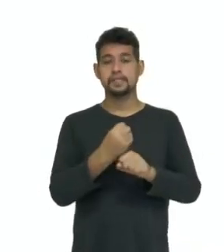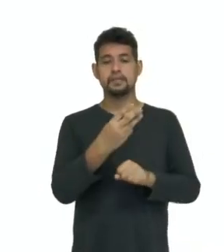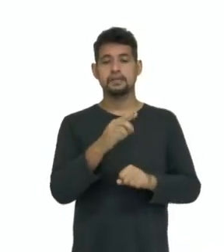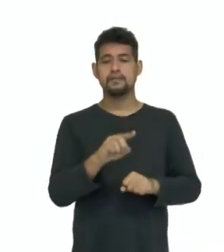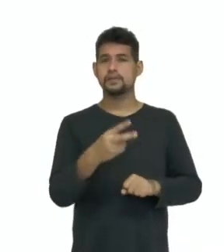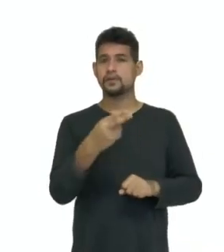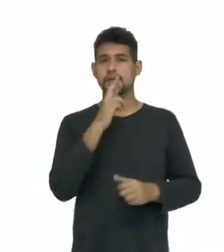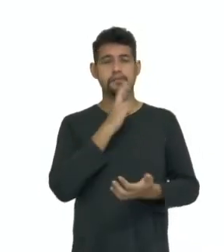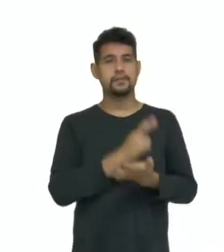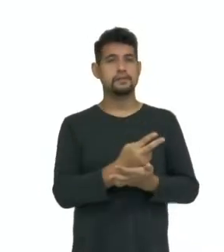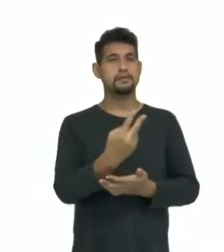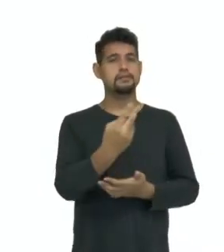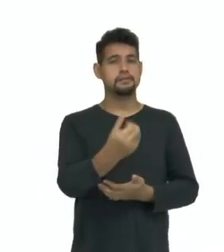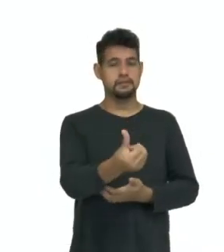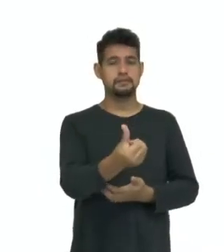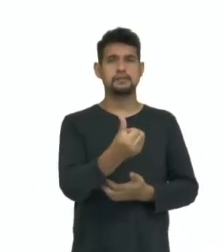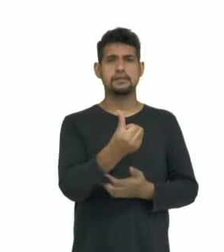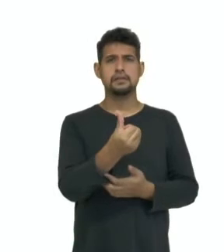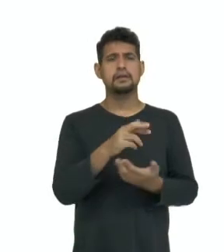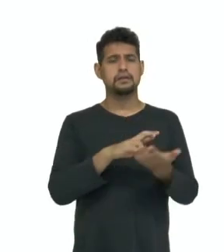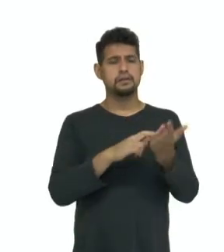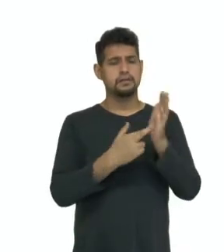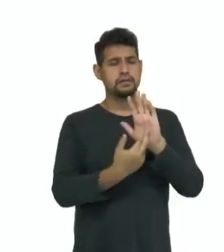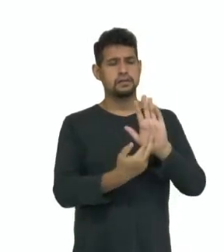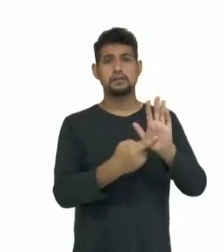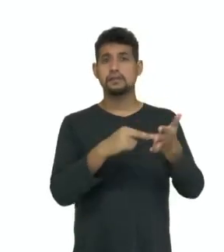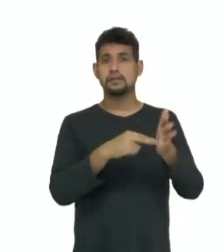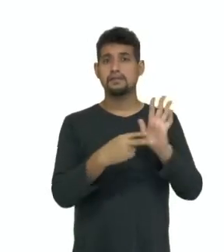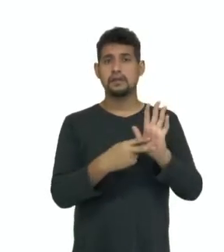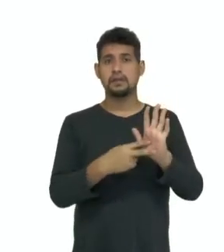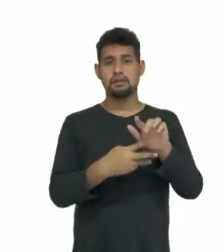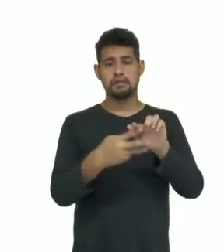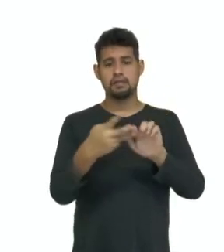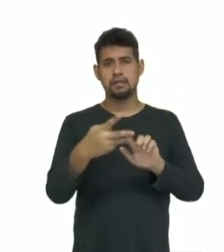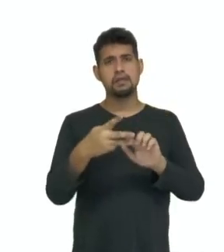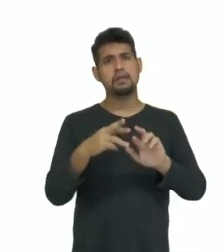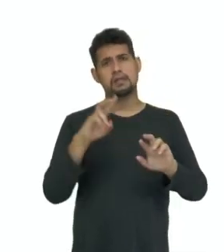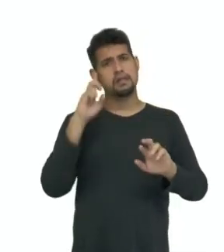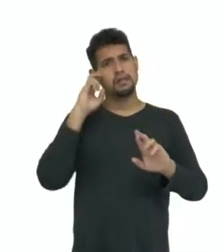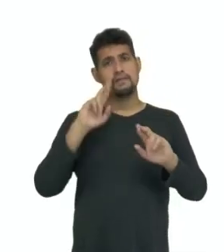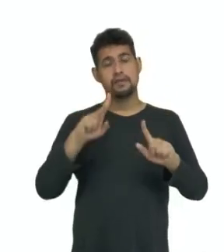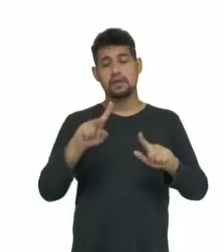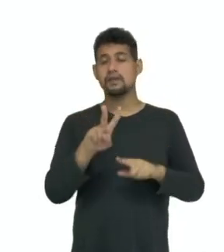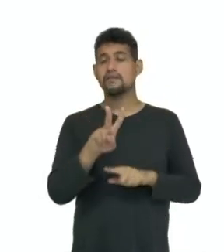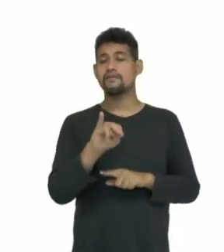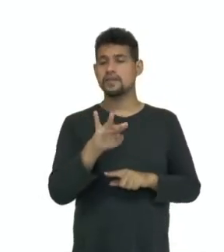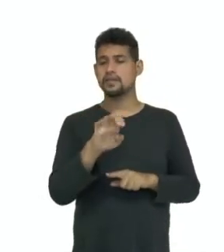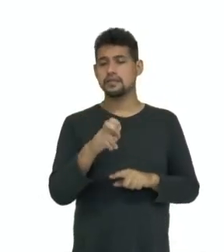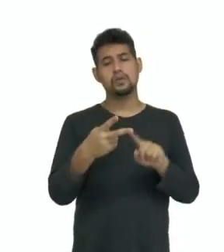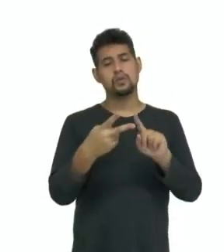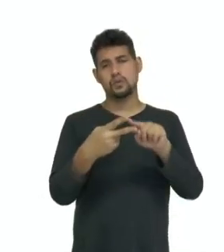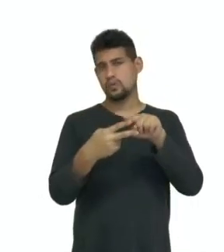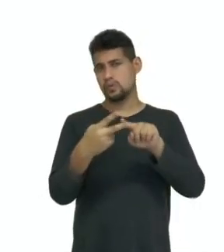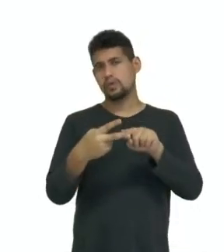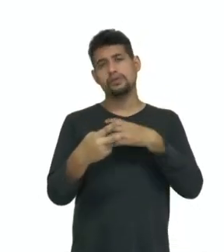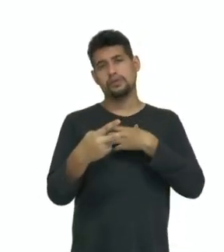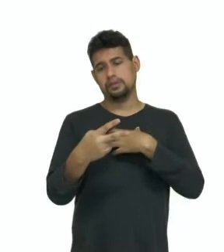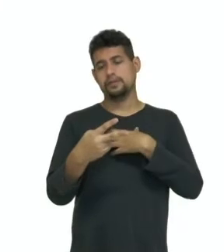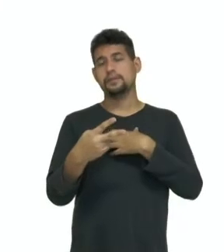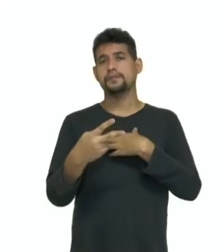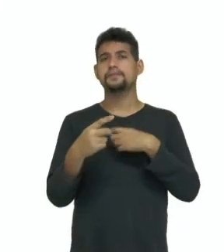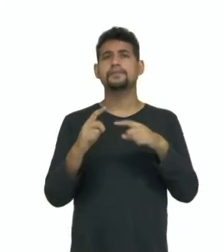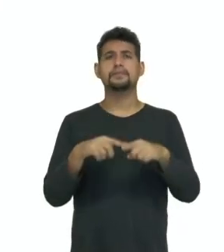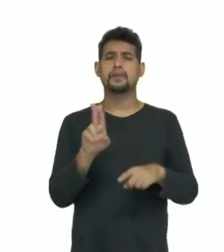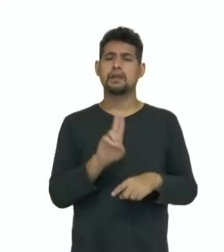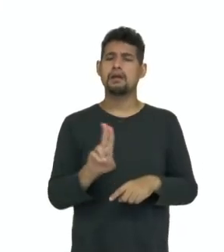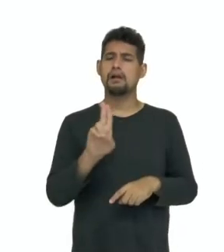2, 6. Então, os representantes estão 3 possibilidades, o vice 2 possibilidades. Então,